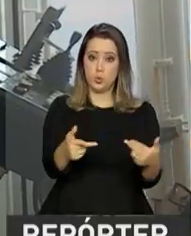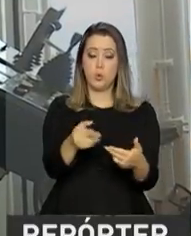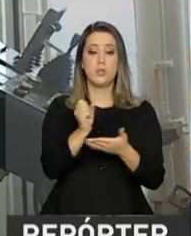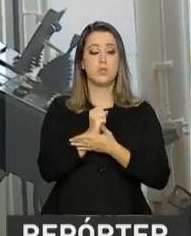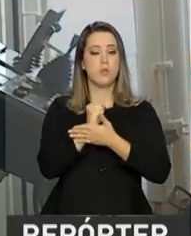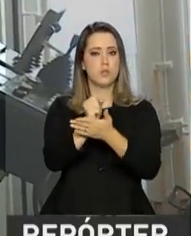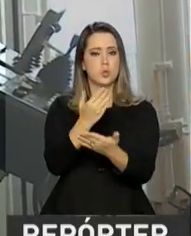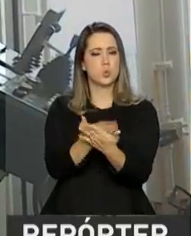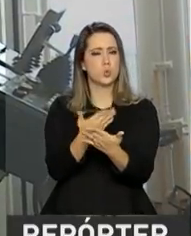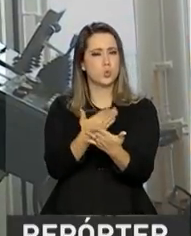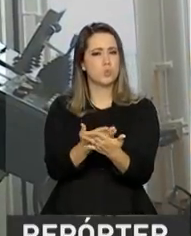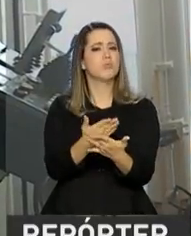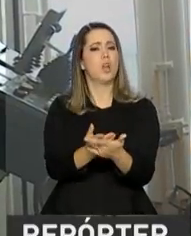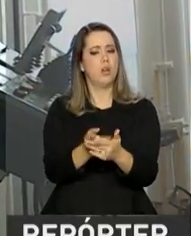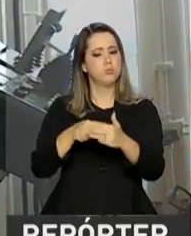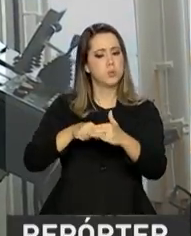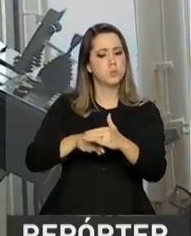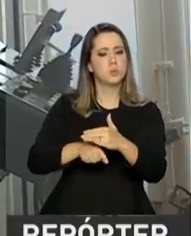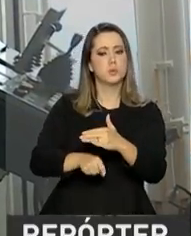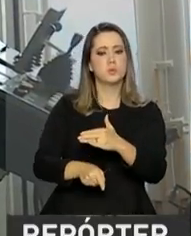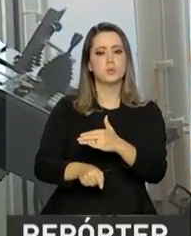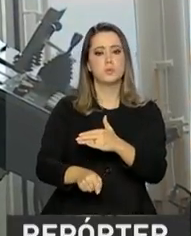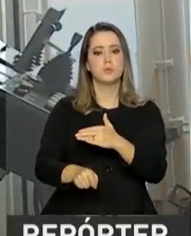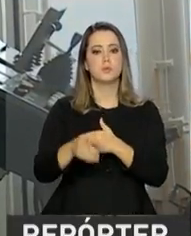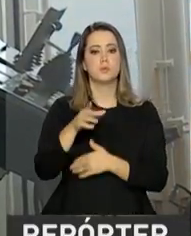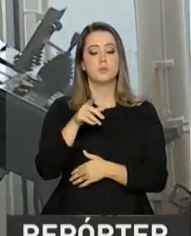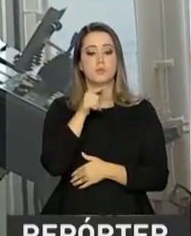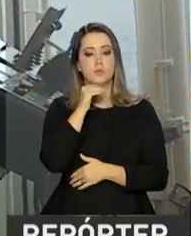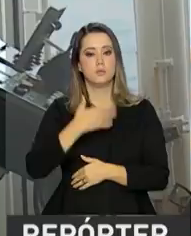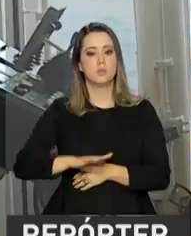destinados a estudos hidroceanográficos, como